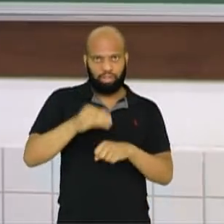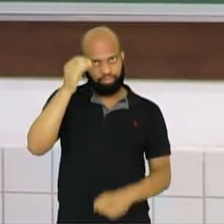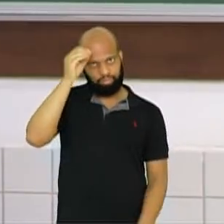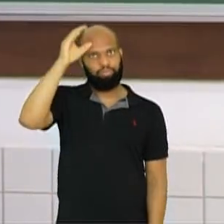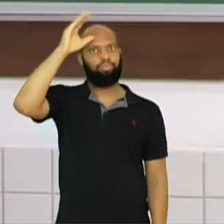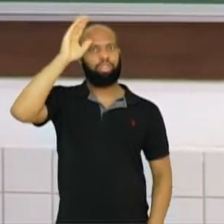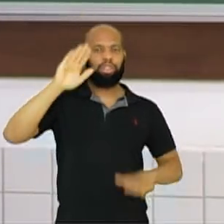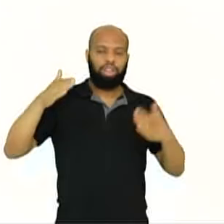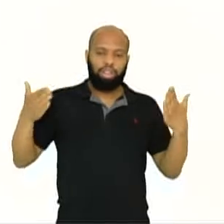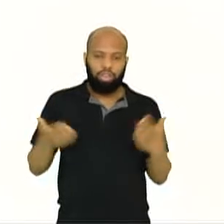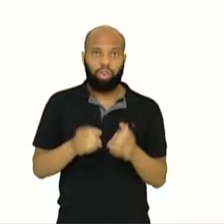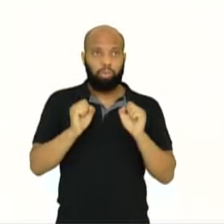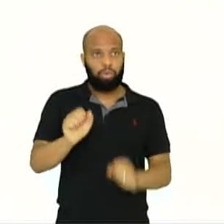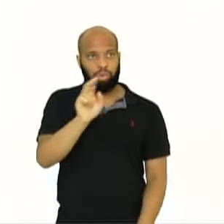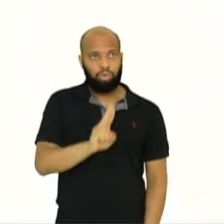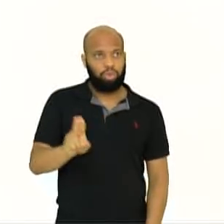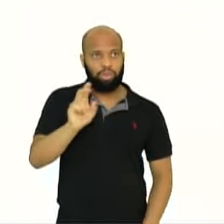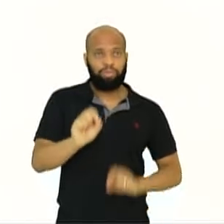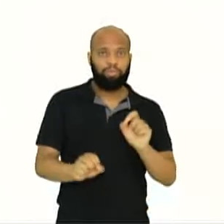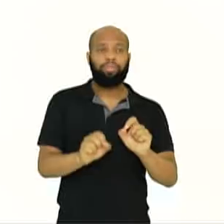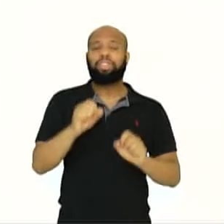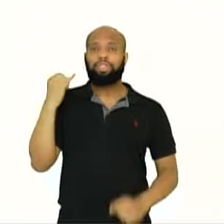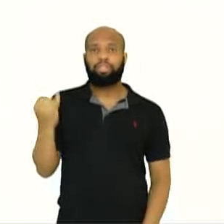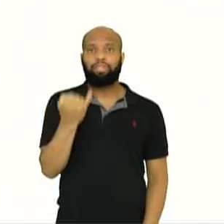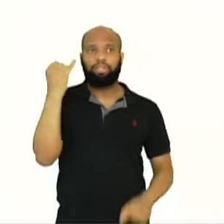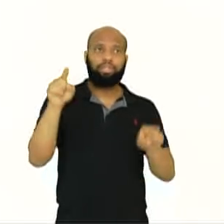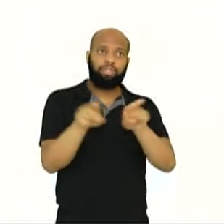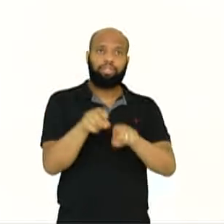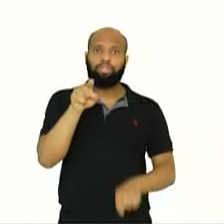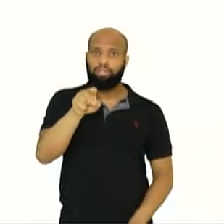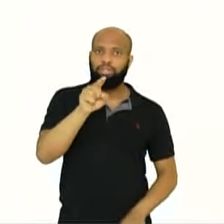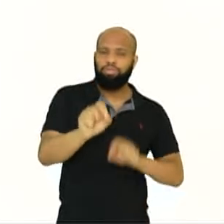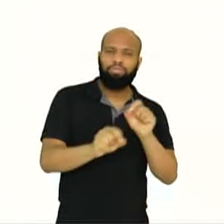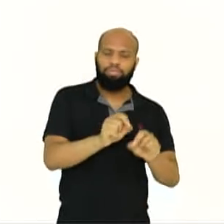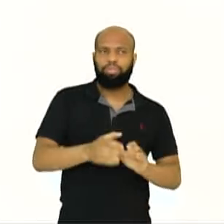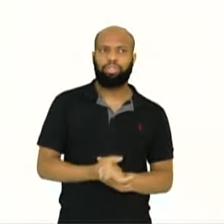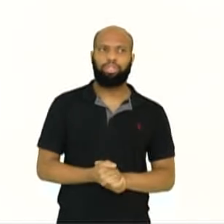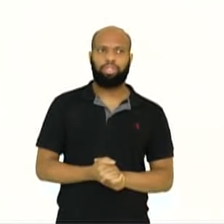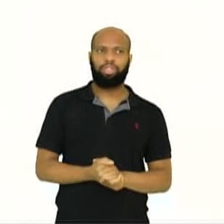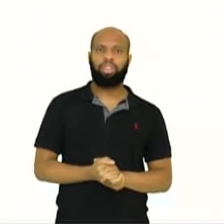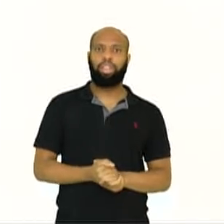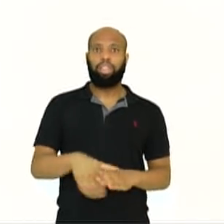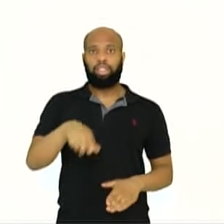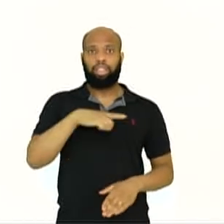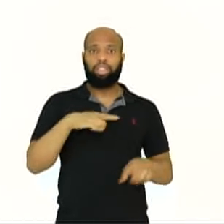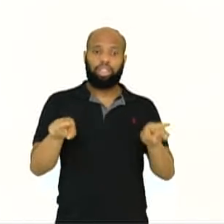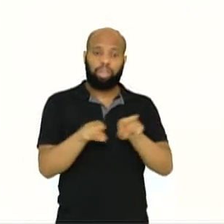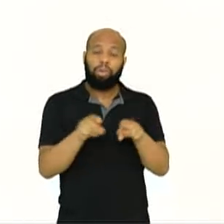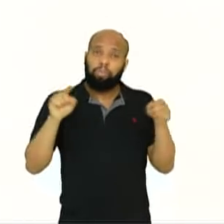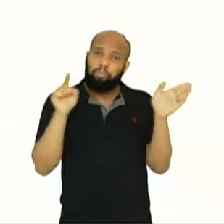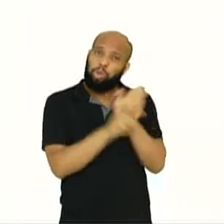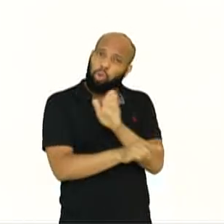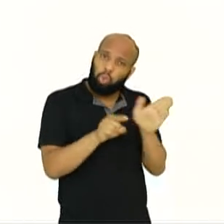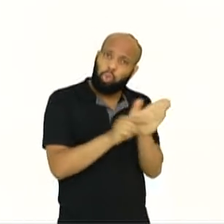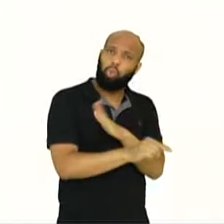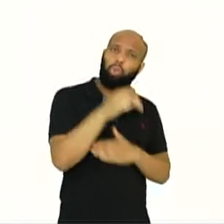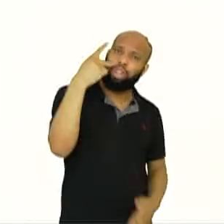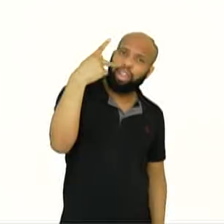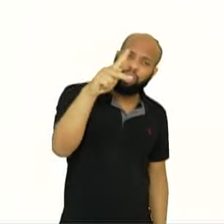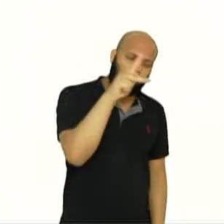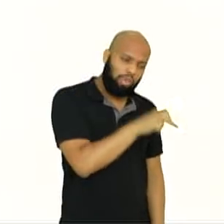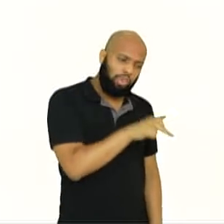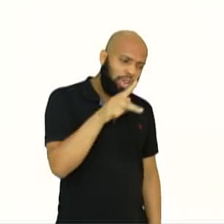Conhecimento. Então vocês podem utilizar, e é muito importante que vocês cheguem até o professor de vocês,